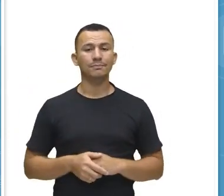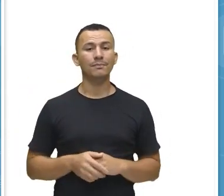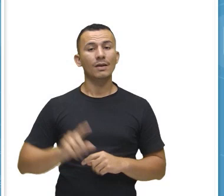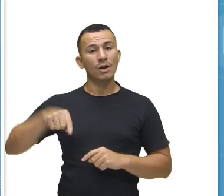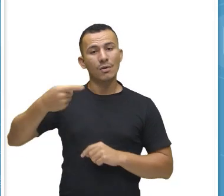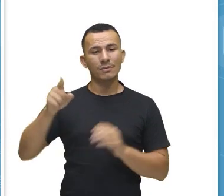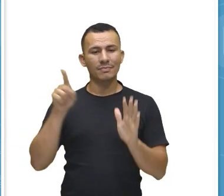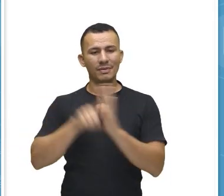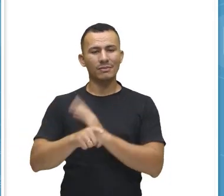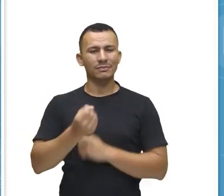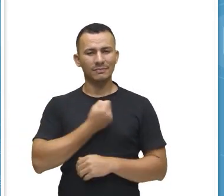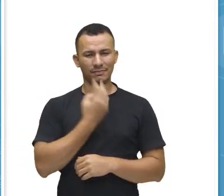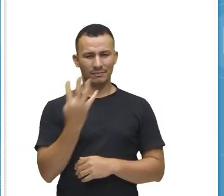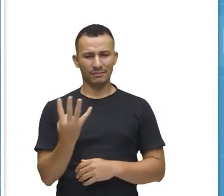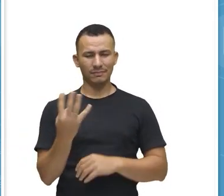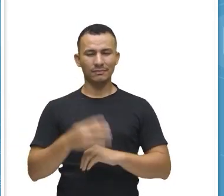questão.